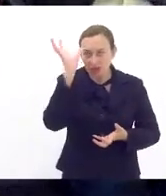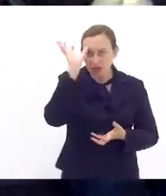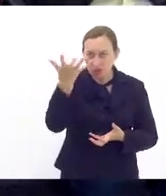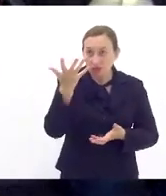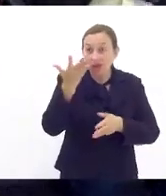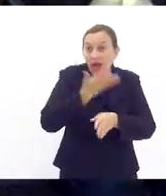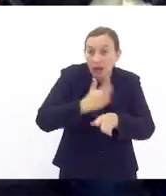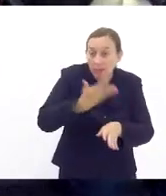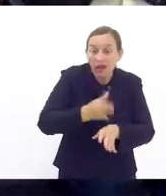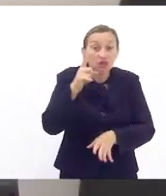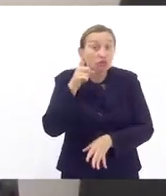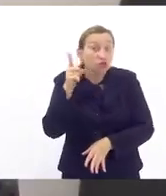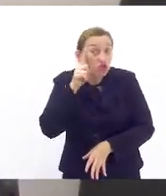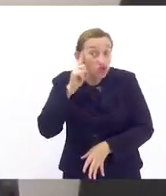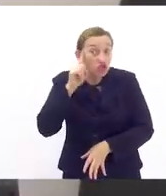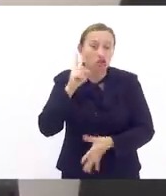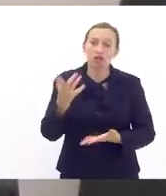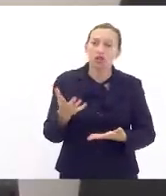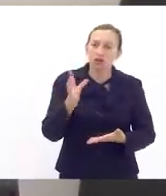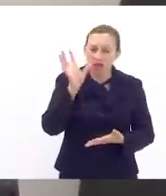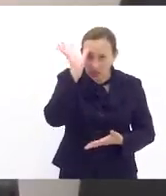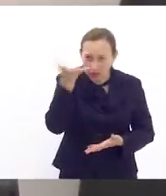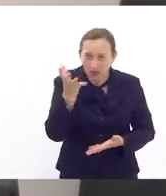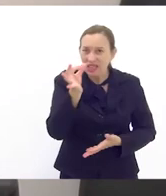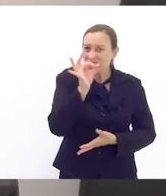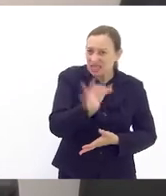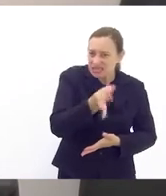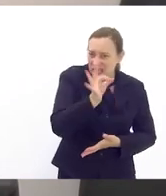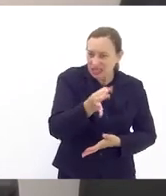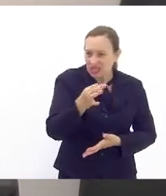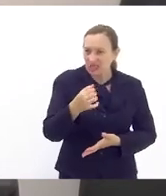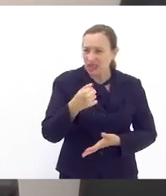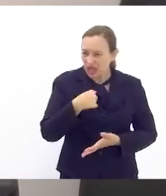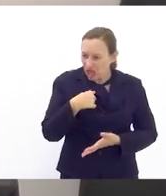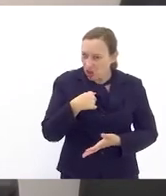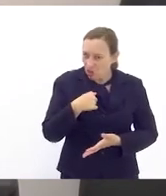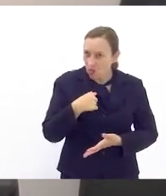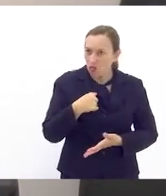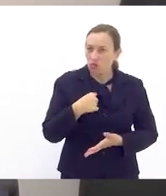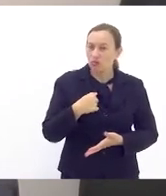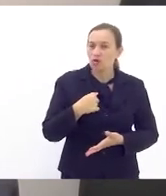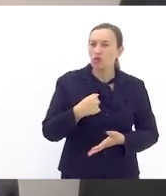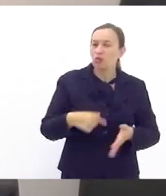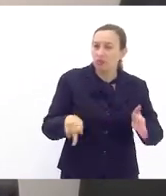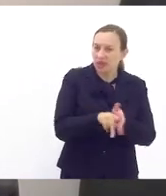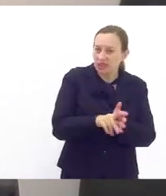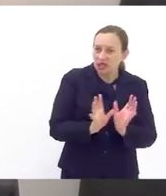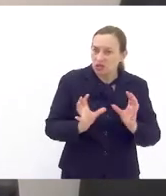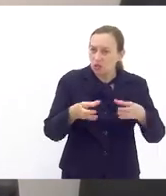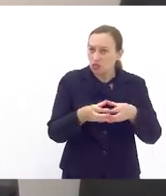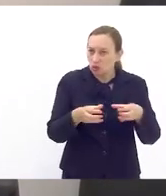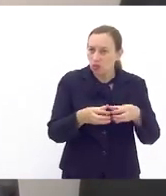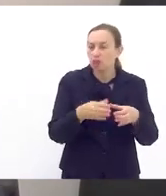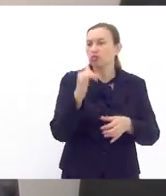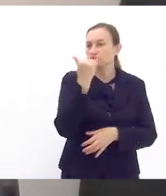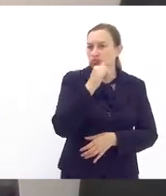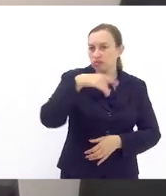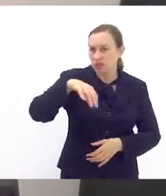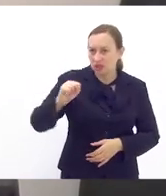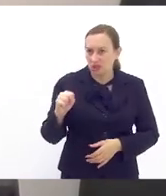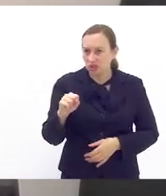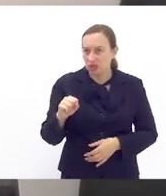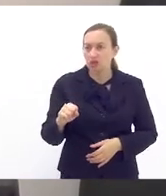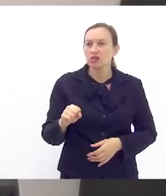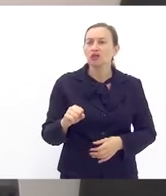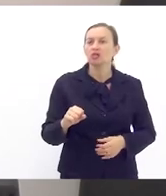é na prática a solução na prática você pode ter certeza como membro da comissão de meninas energia e parlamentar no ano